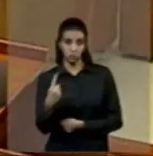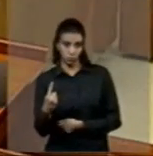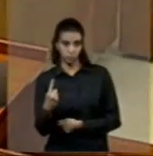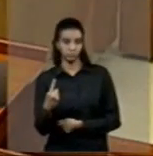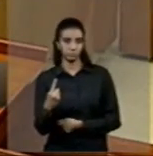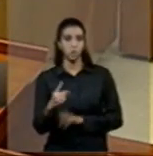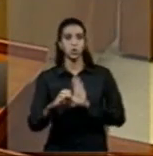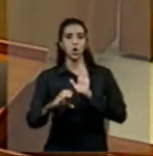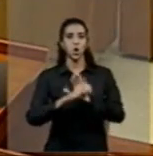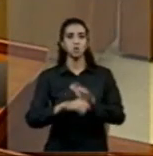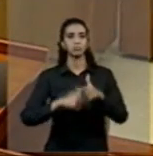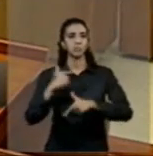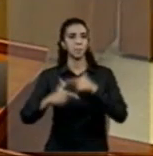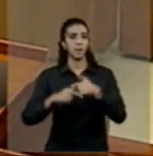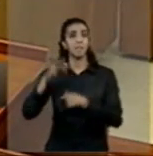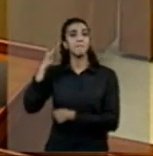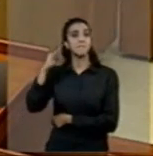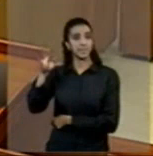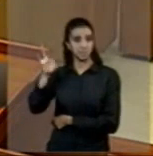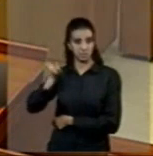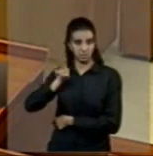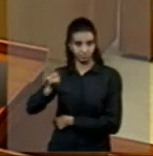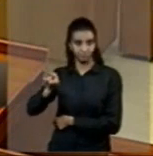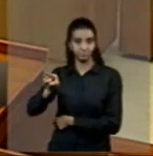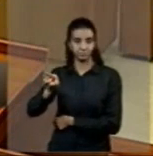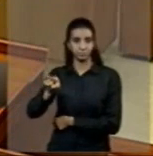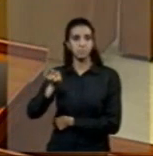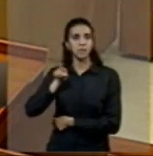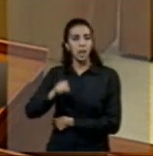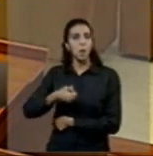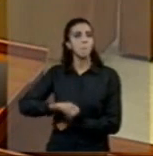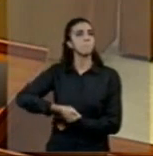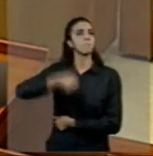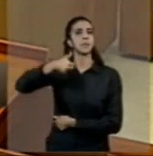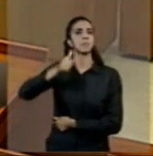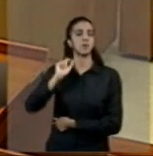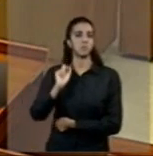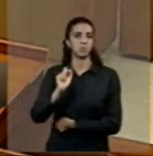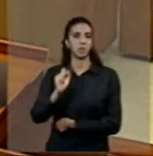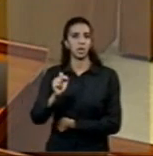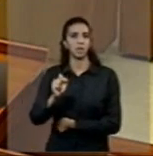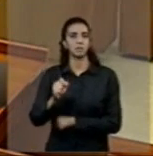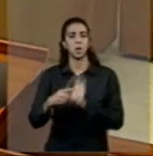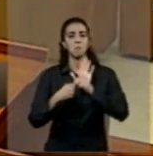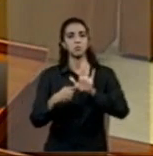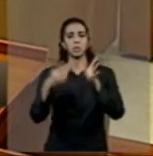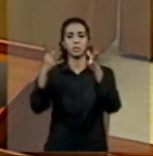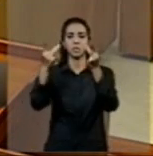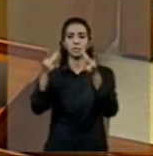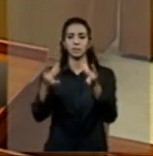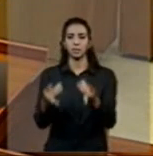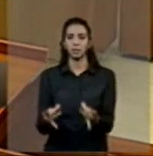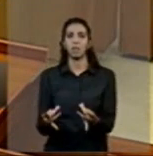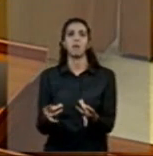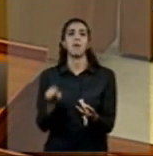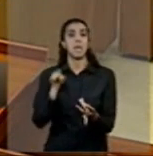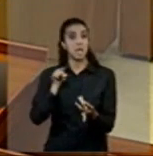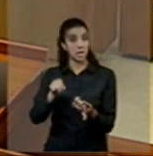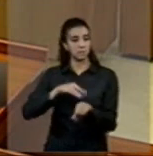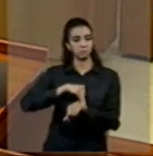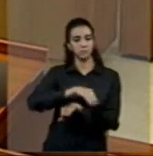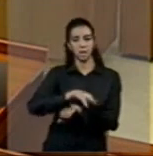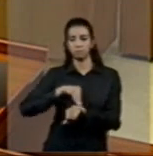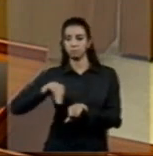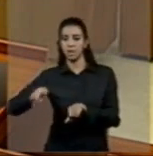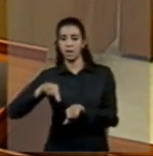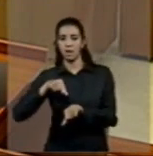L8231-1 do Código Trabalhista francês, que foi o primeiro que tipificou como ilícito essa